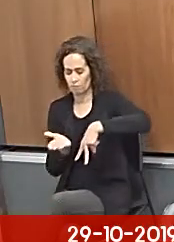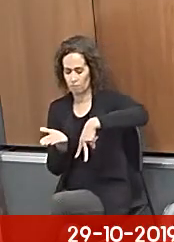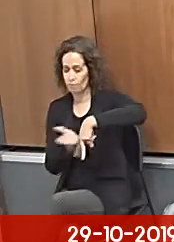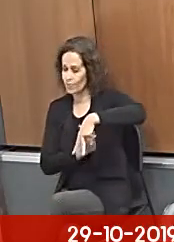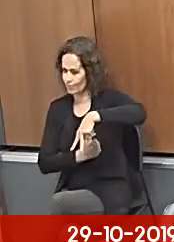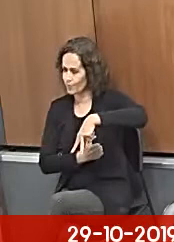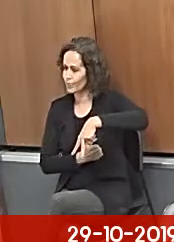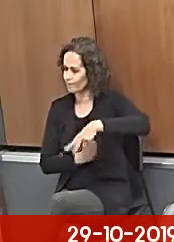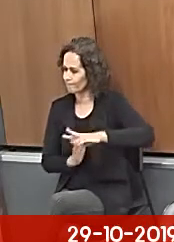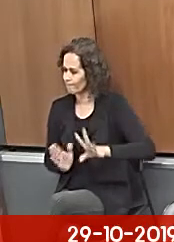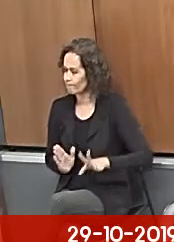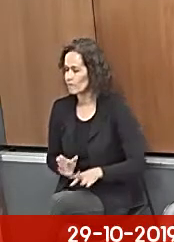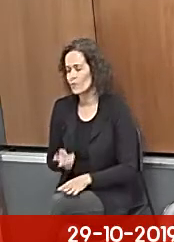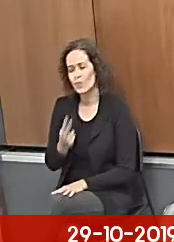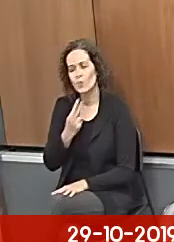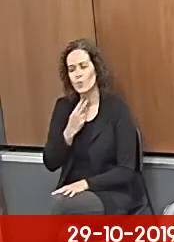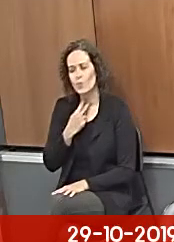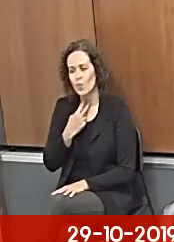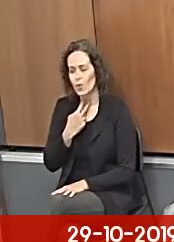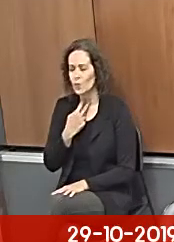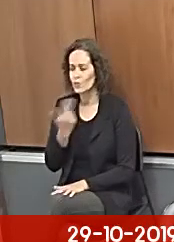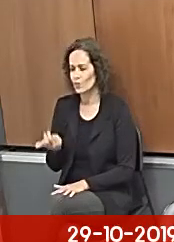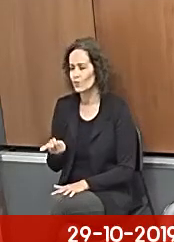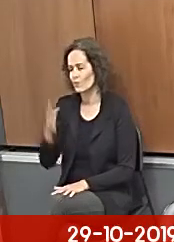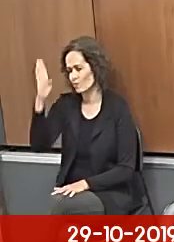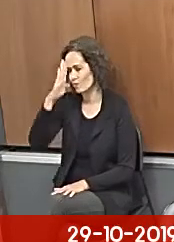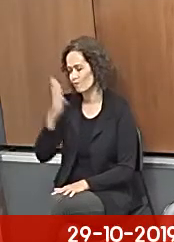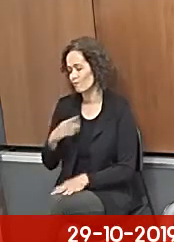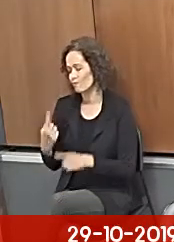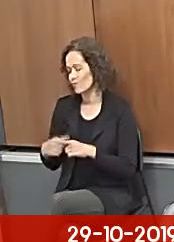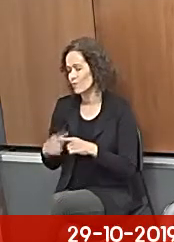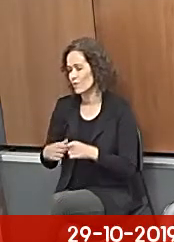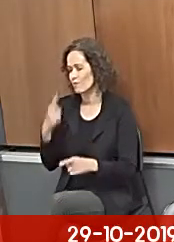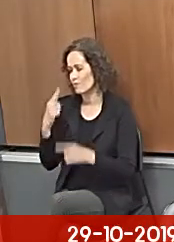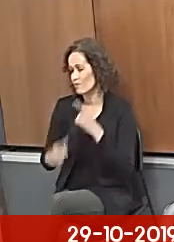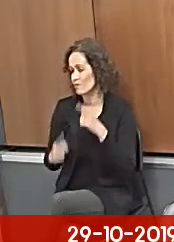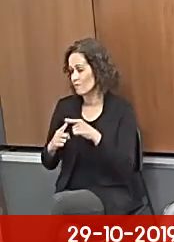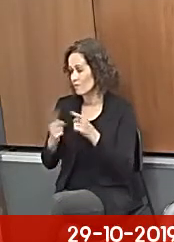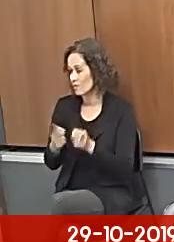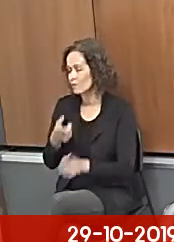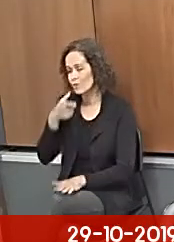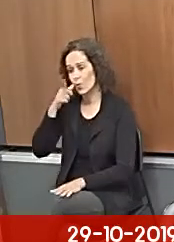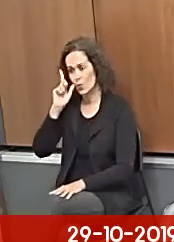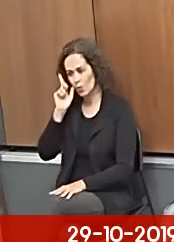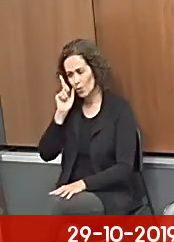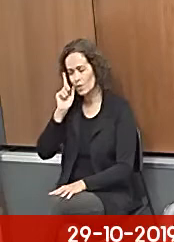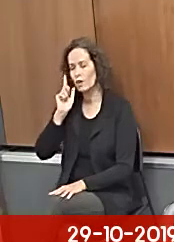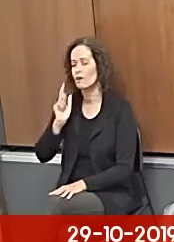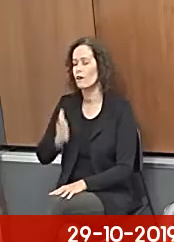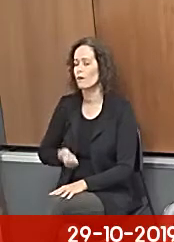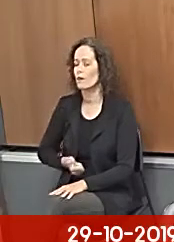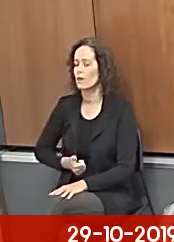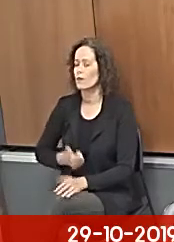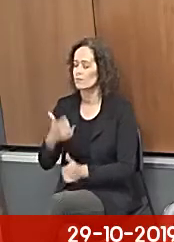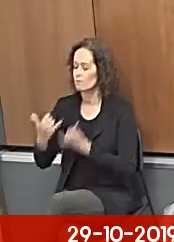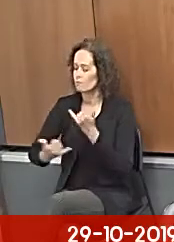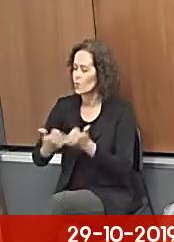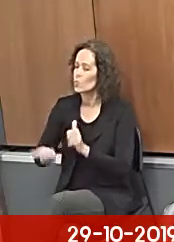seleção brasileira porque a modalidade não permite. Mas ele joga com a gente. Ontem ele fez um golaço no treino.